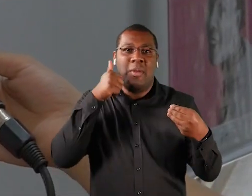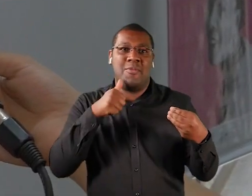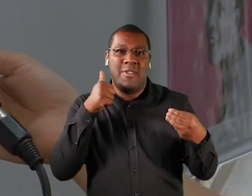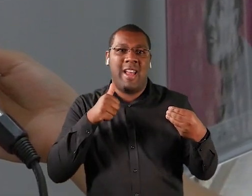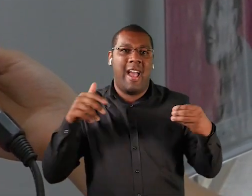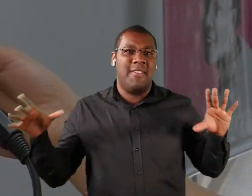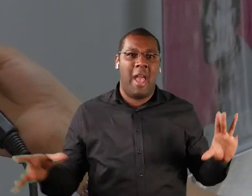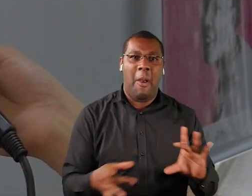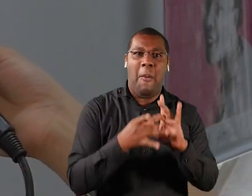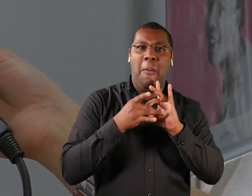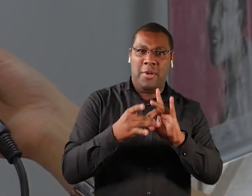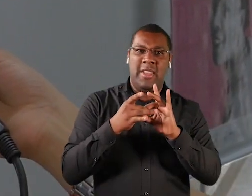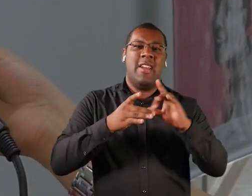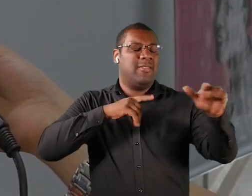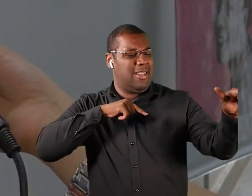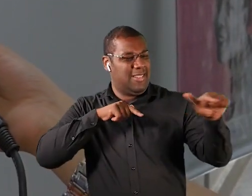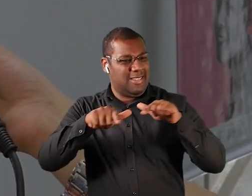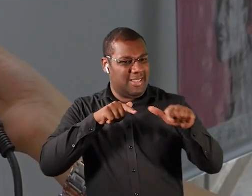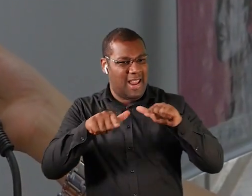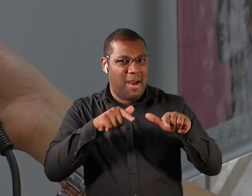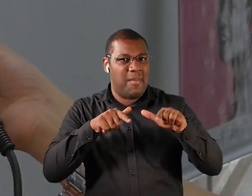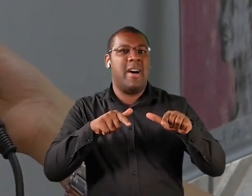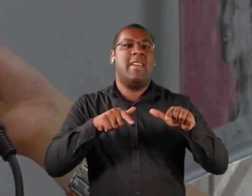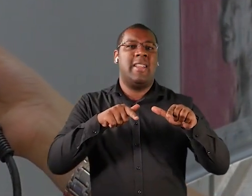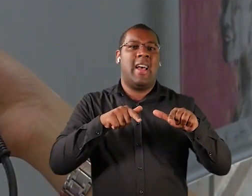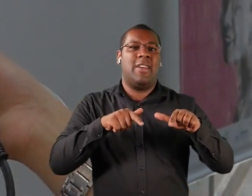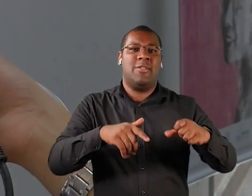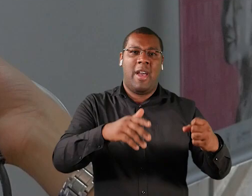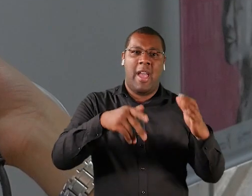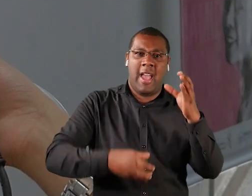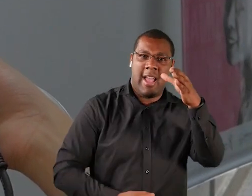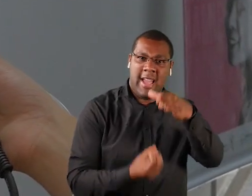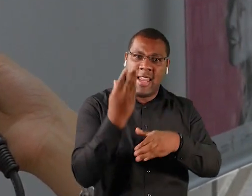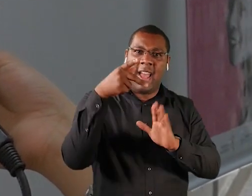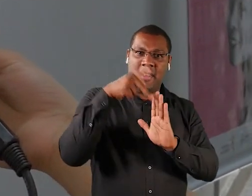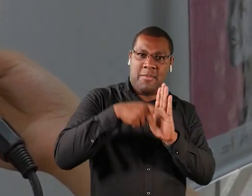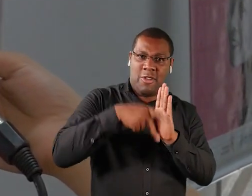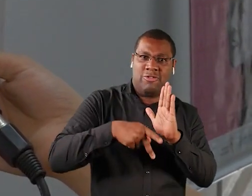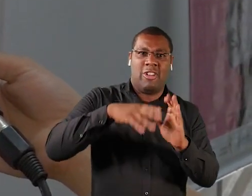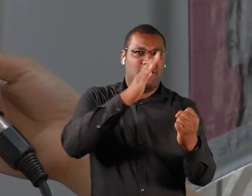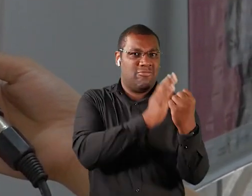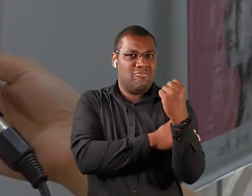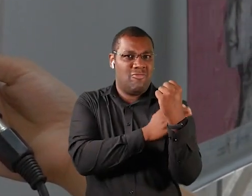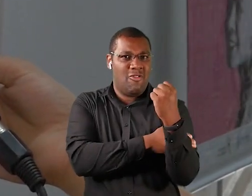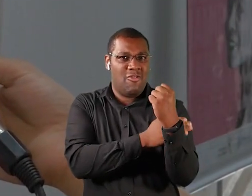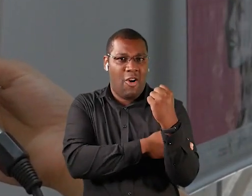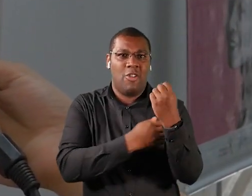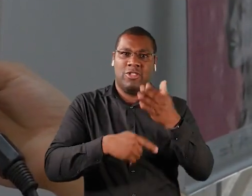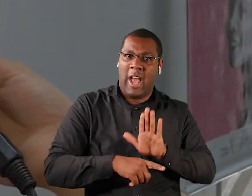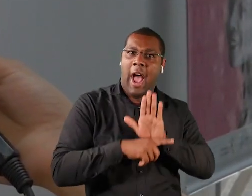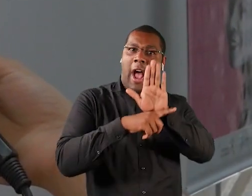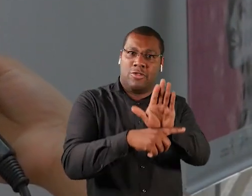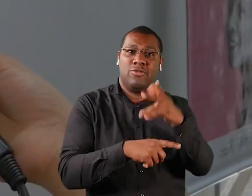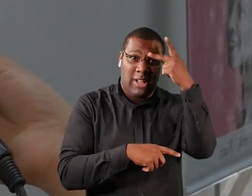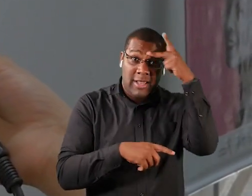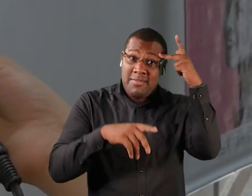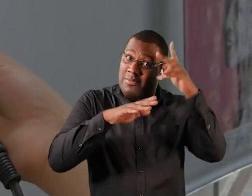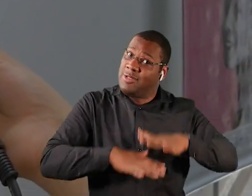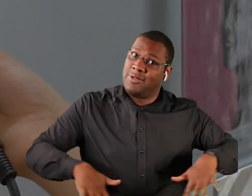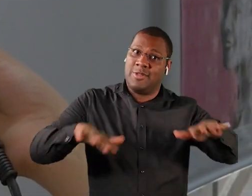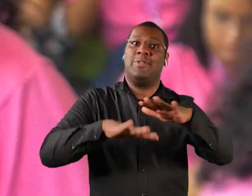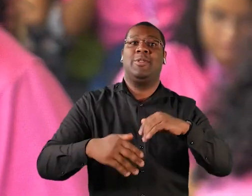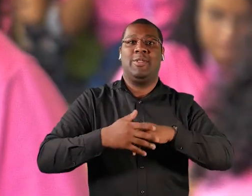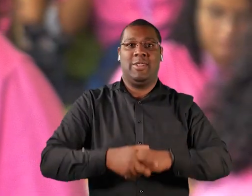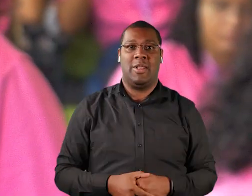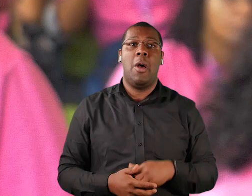podem juntos, né, construir algo forte, algo duradouro e algo que seja interessante para todas as pessoas